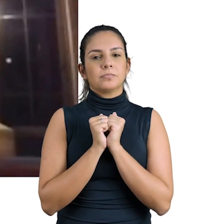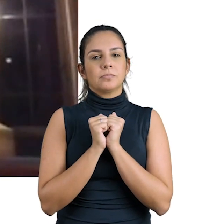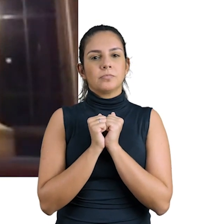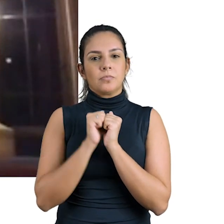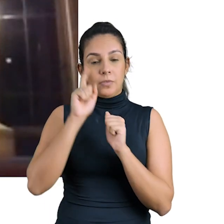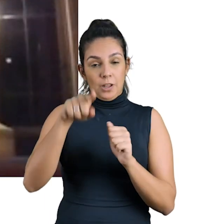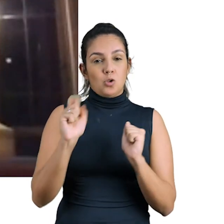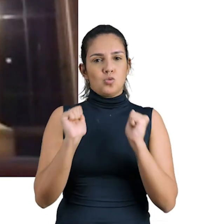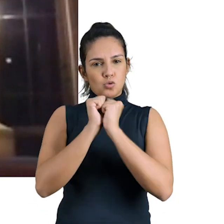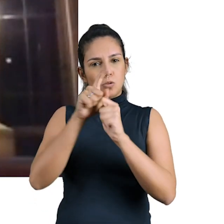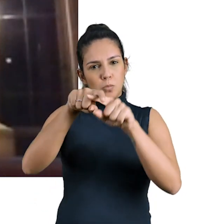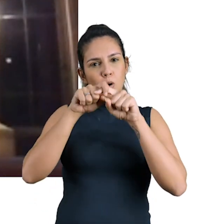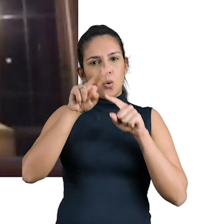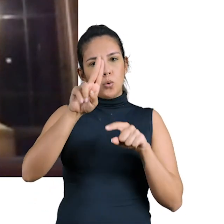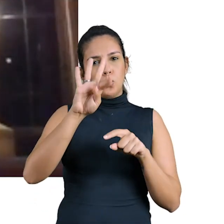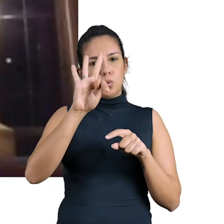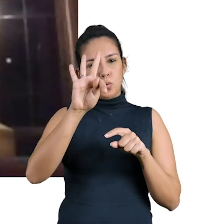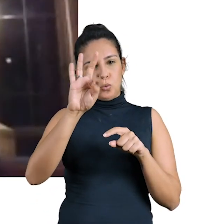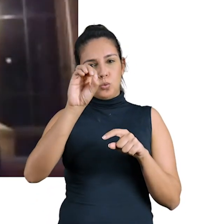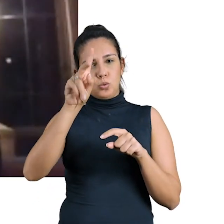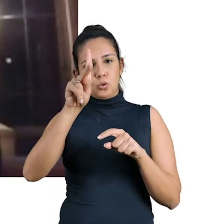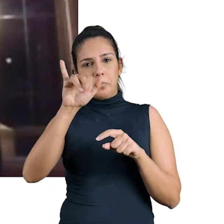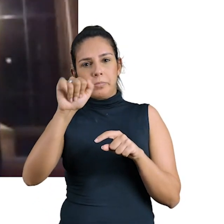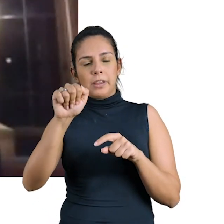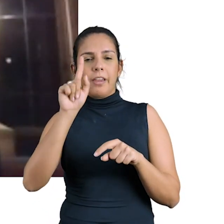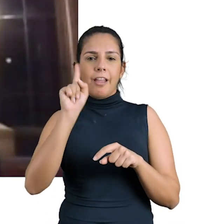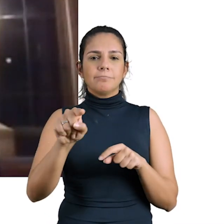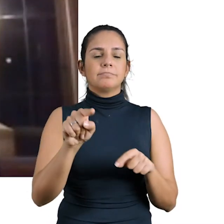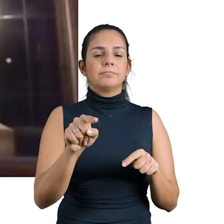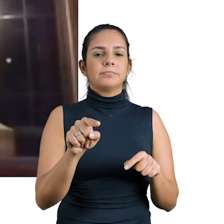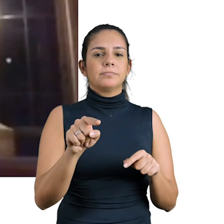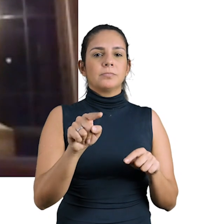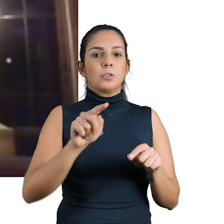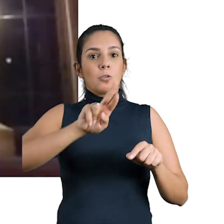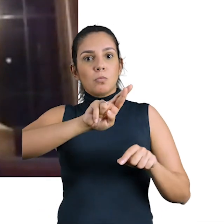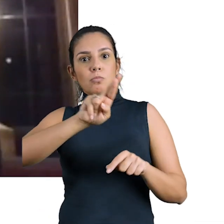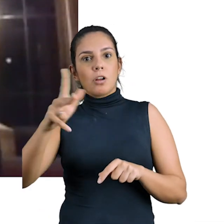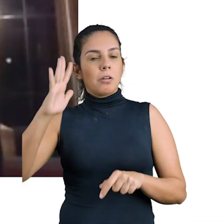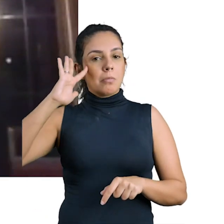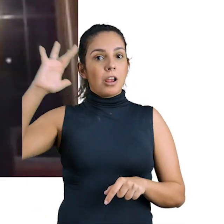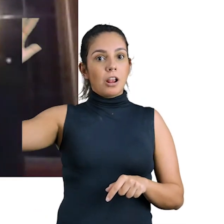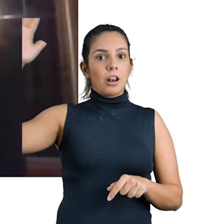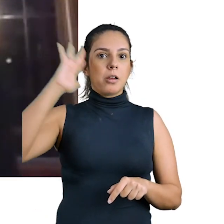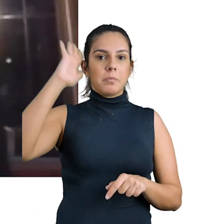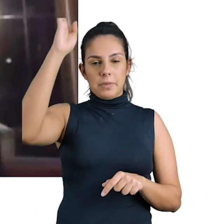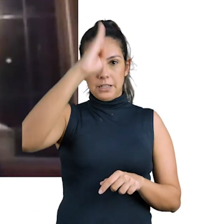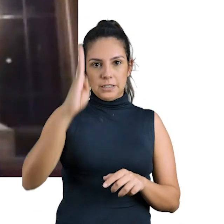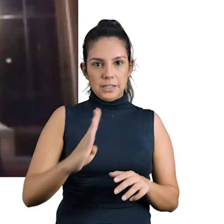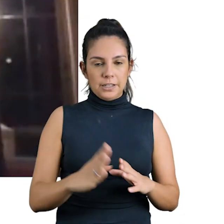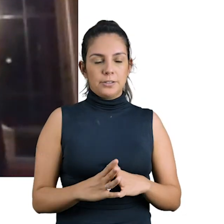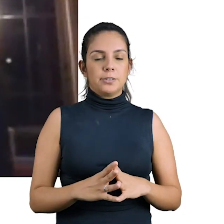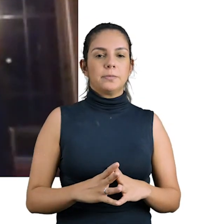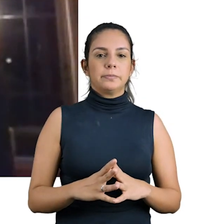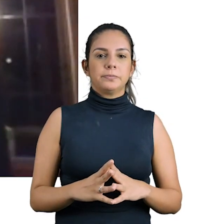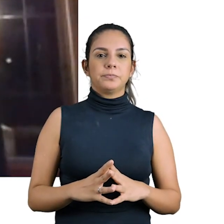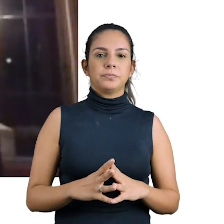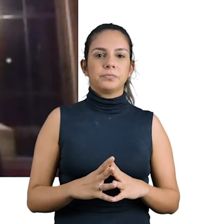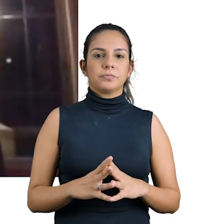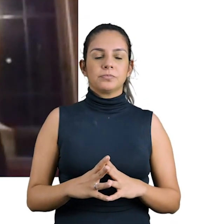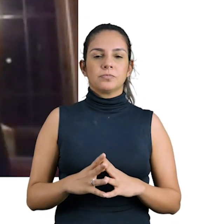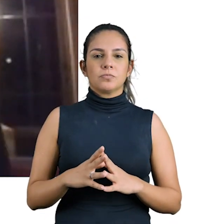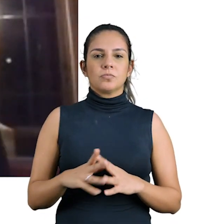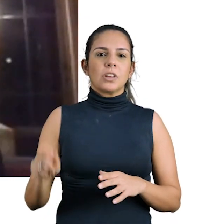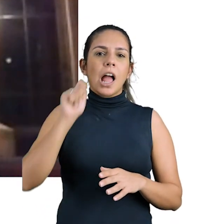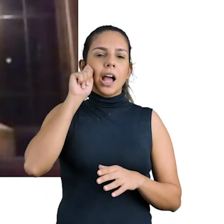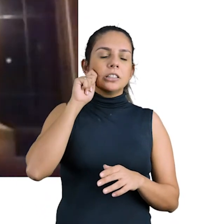conta da utopia. E a grande utopia, Afonso, é mudar a imaginação dos brasileiros, não é? Esses